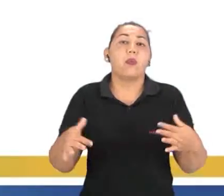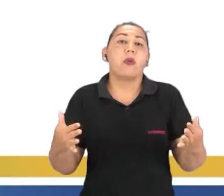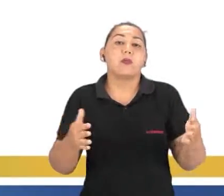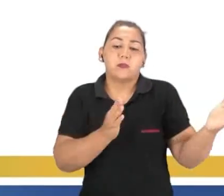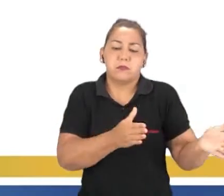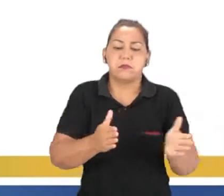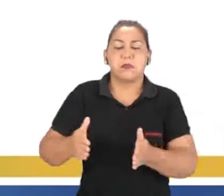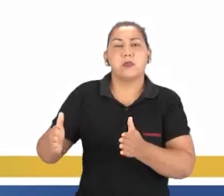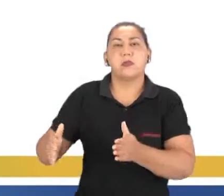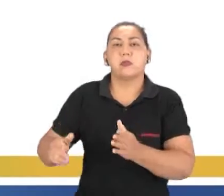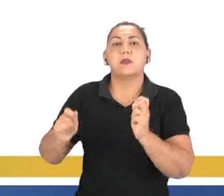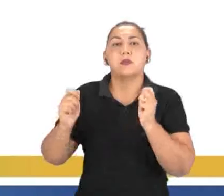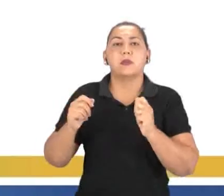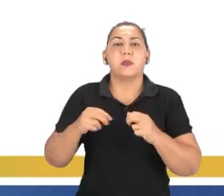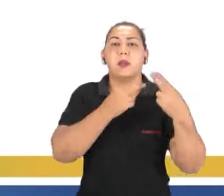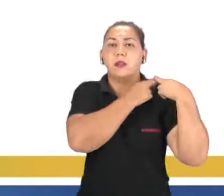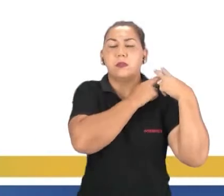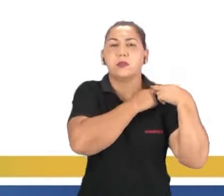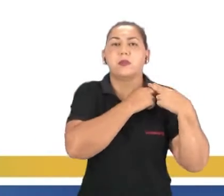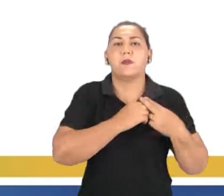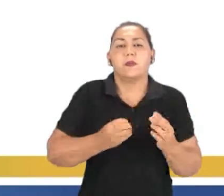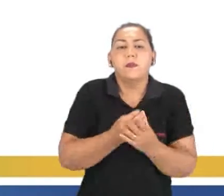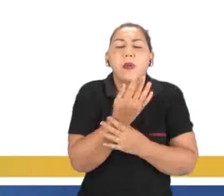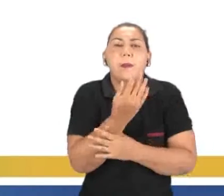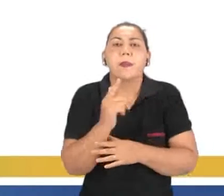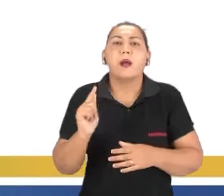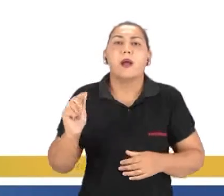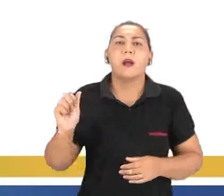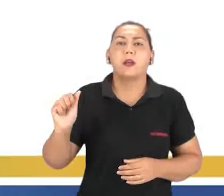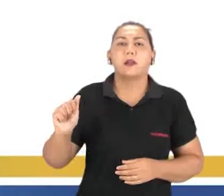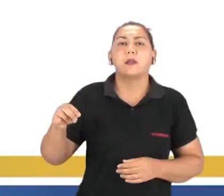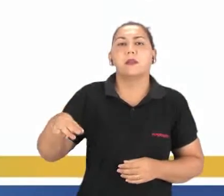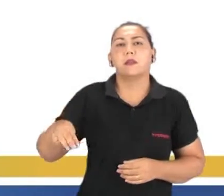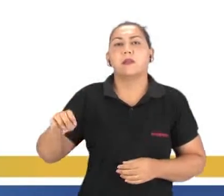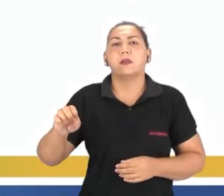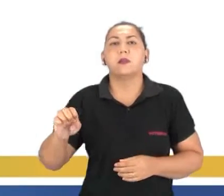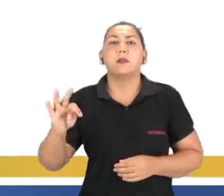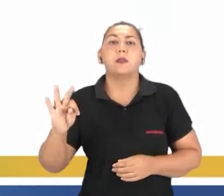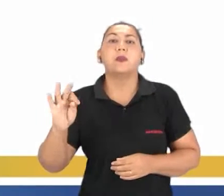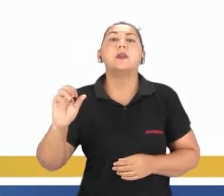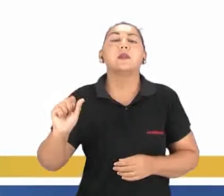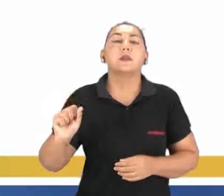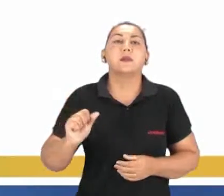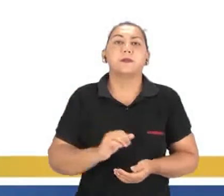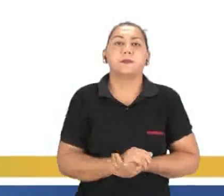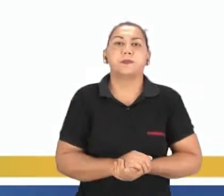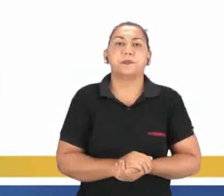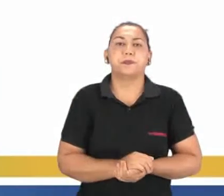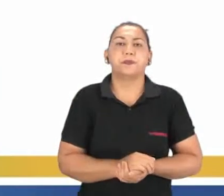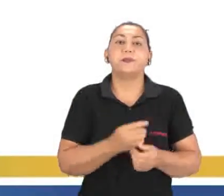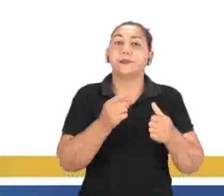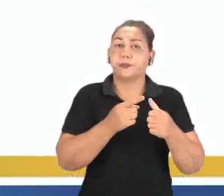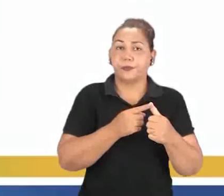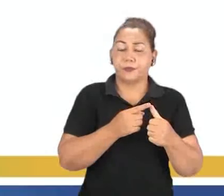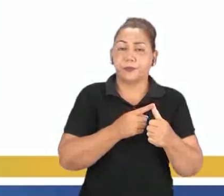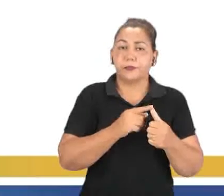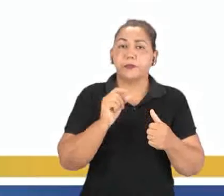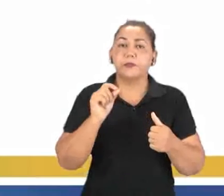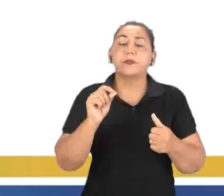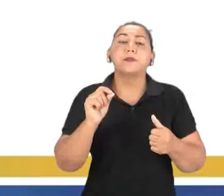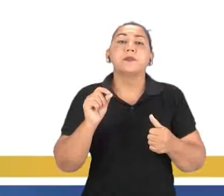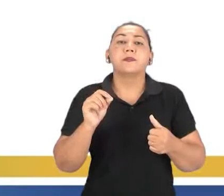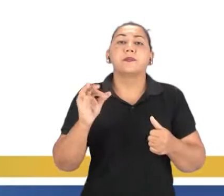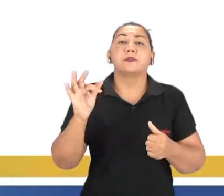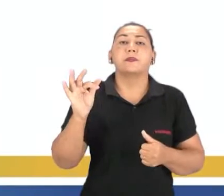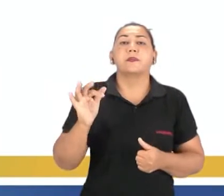fatores durante a formação dos gametas? Então, vamos responder já essa primeira questão, tá? O que são esses fatores que estão determinados